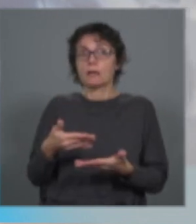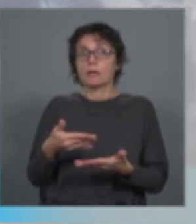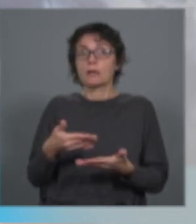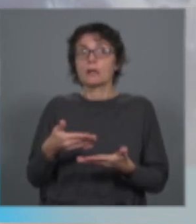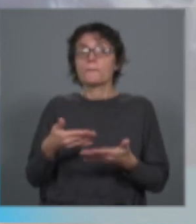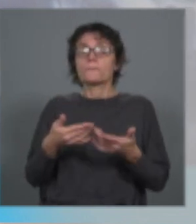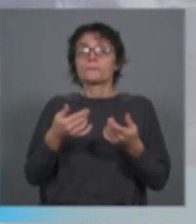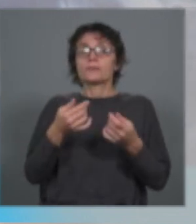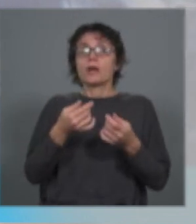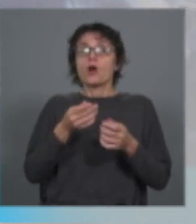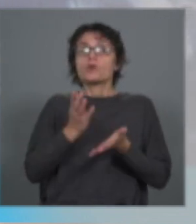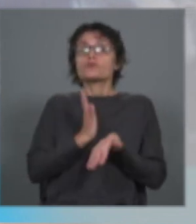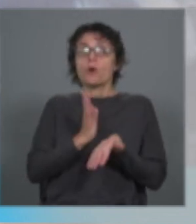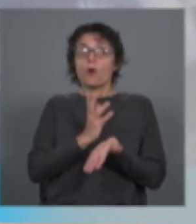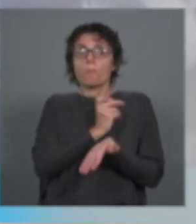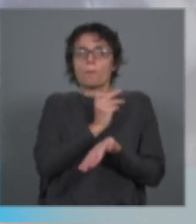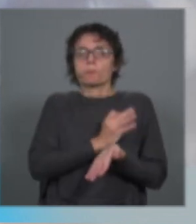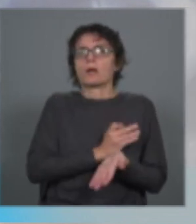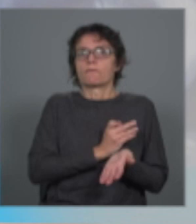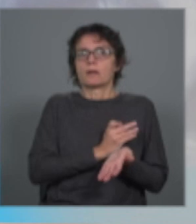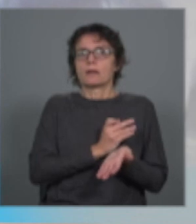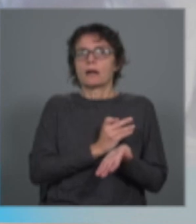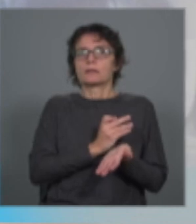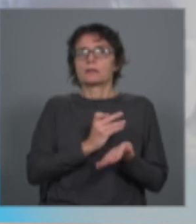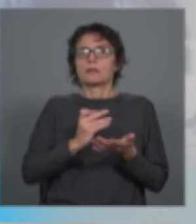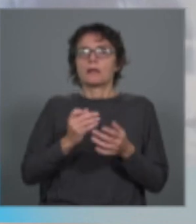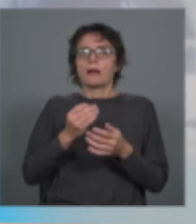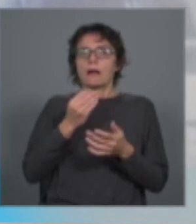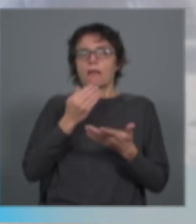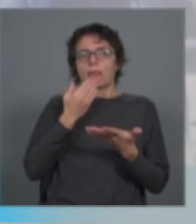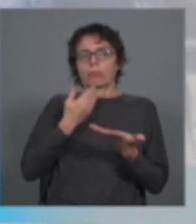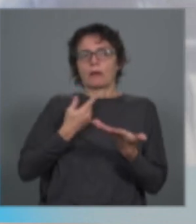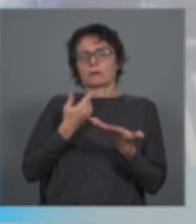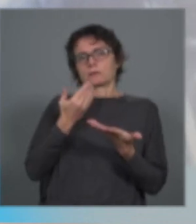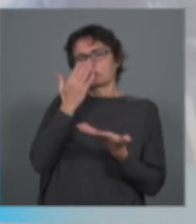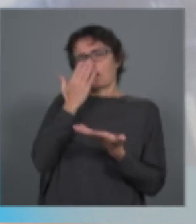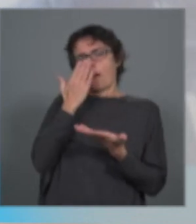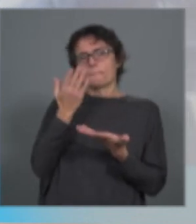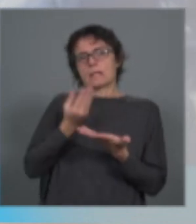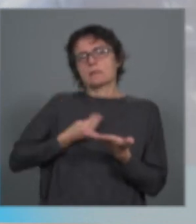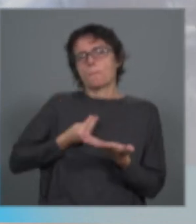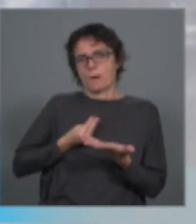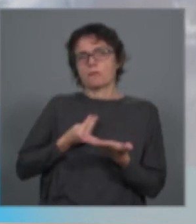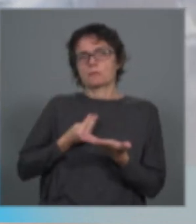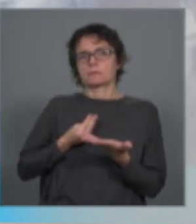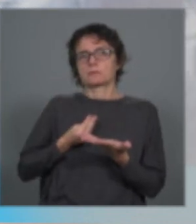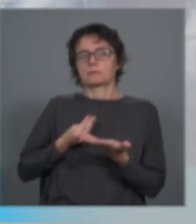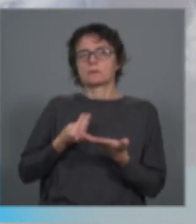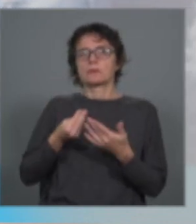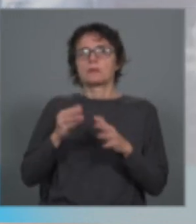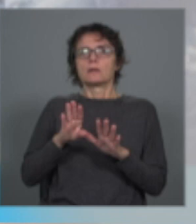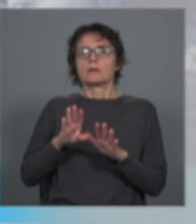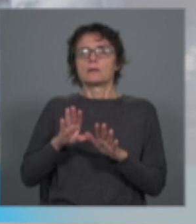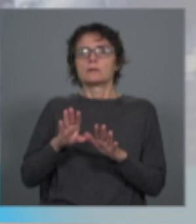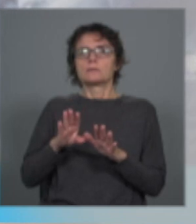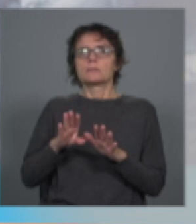revelar, por isso, simplesmente medo. E se toda a gente o fizer, não é o país, é a humanidade toda, dura um mês, que é mais ou